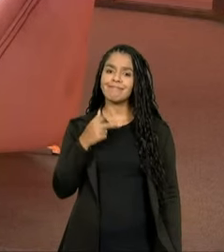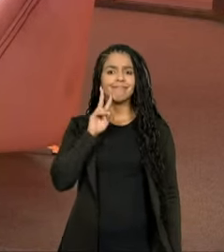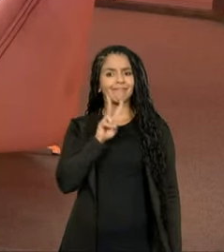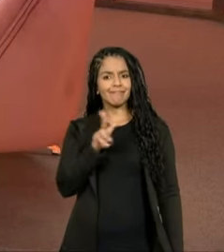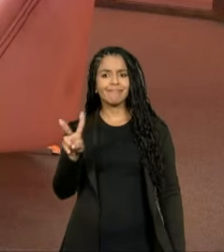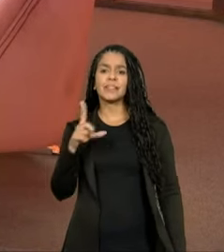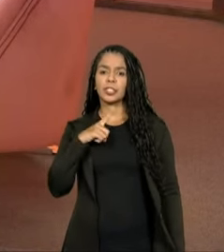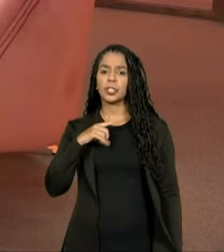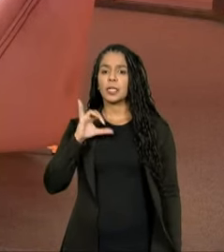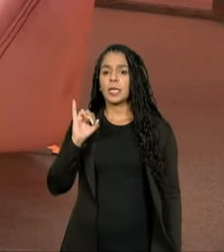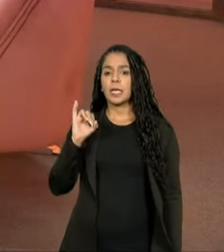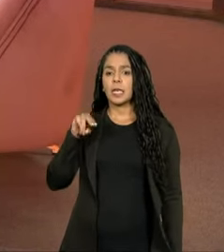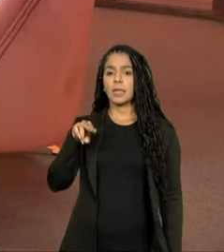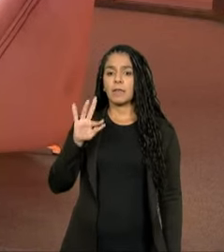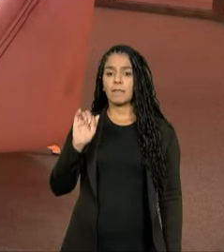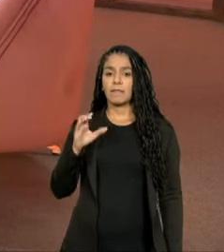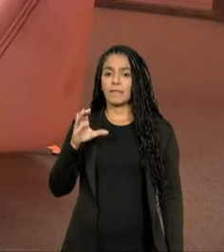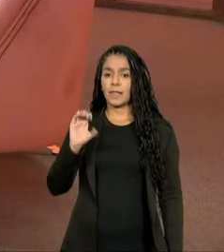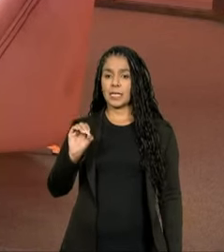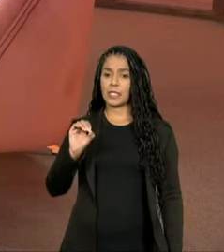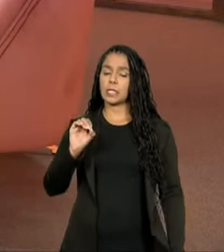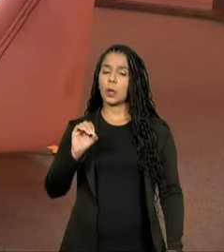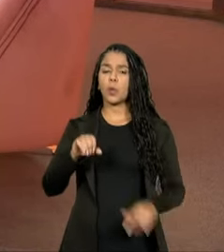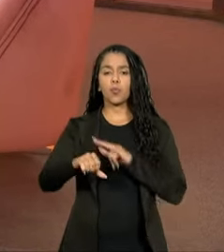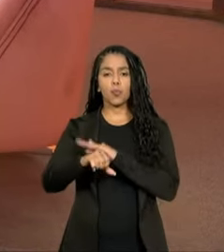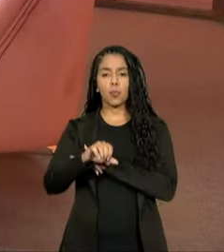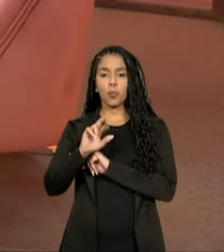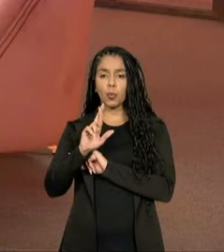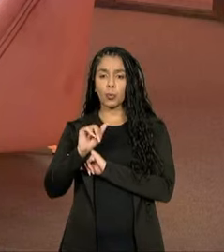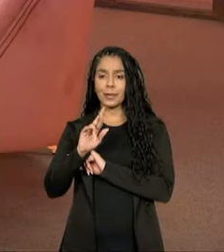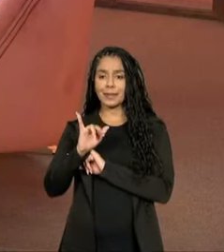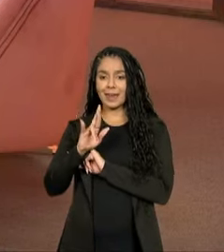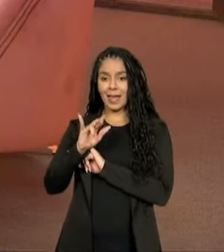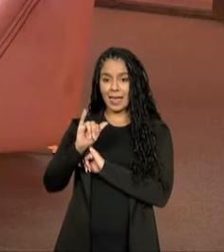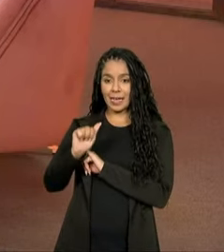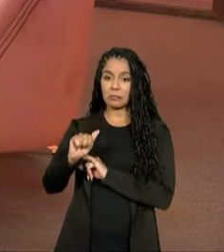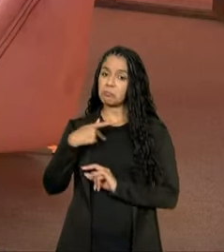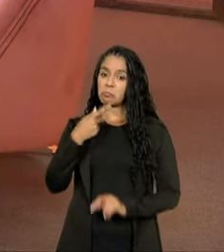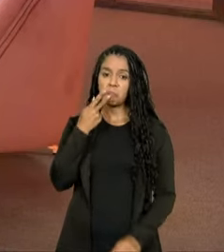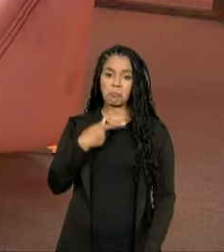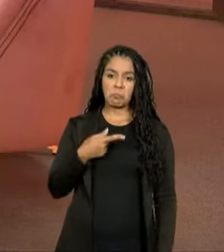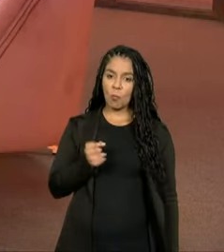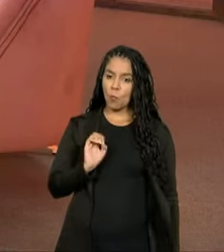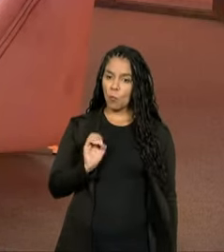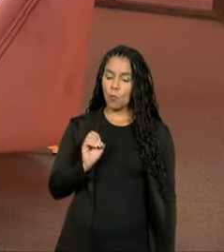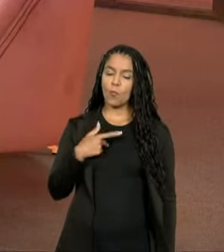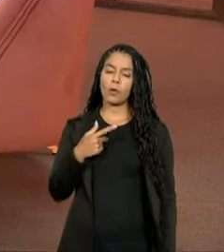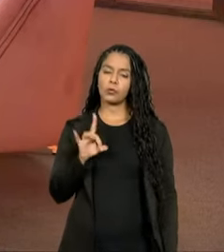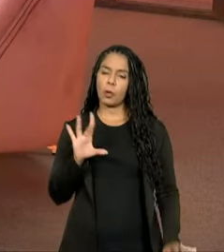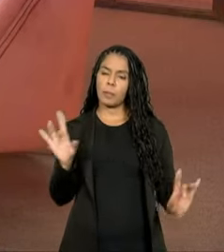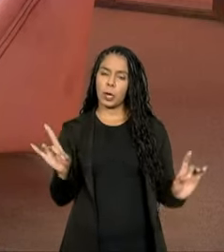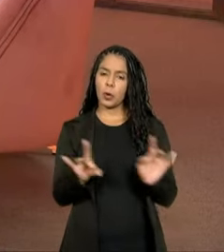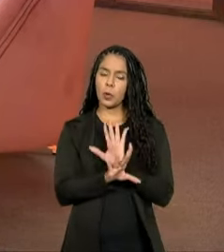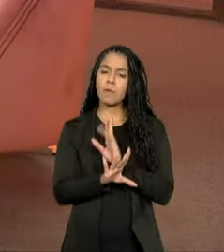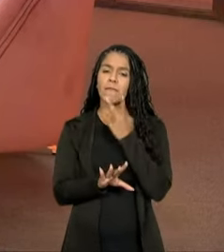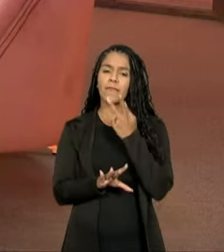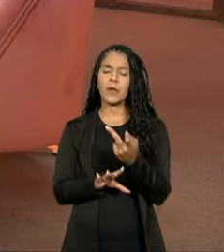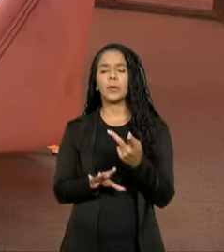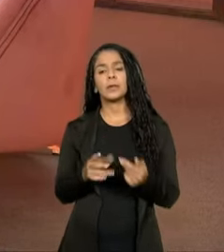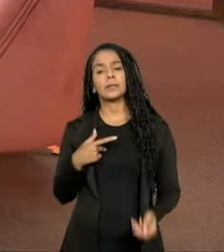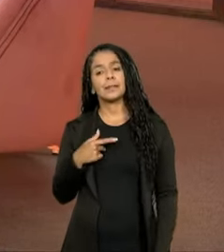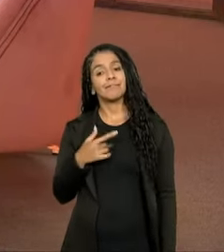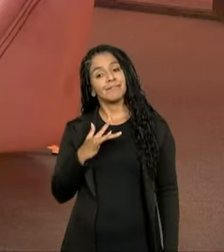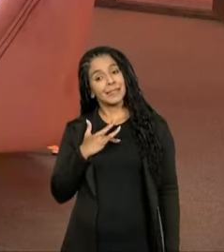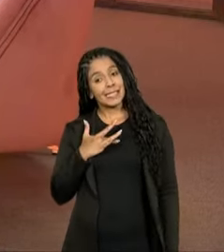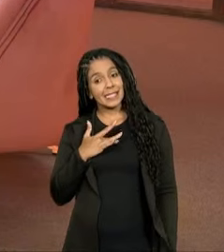que tinha uma infecção urinária, porque mas eu não sentia nada. Ela me disse isso, desculpa só para você concluir. Ela dizia isso, a Cecília,